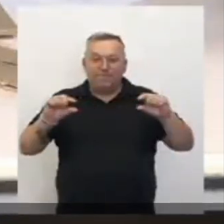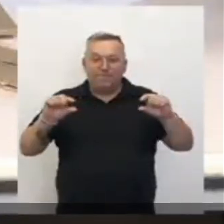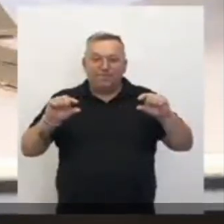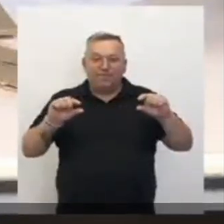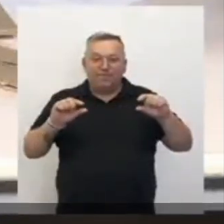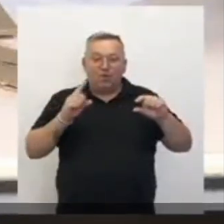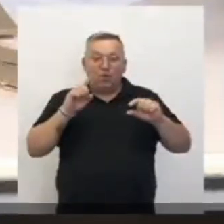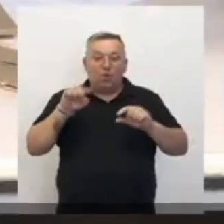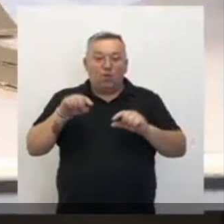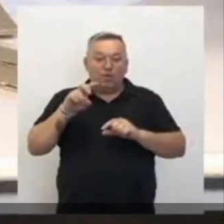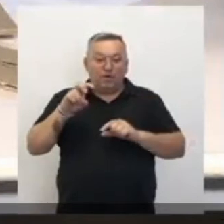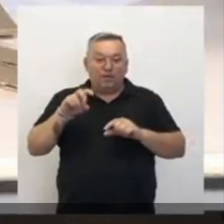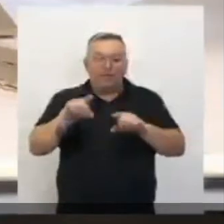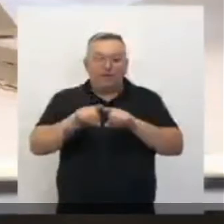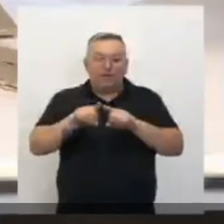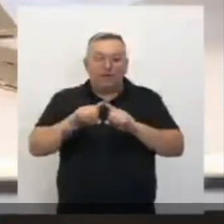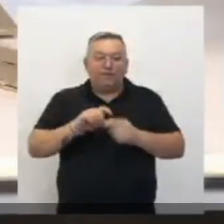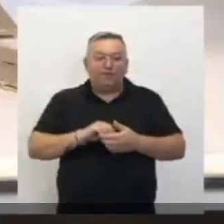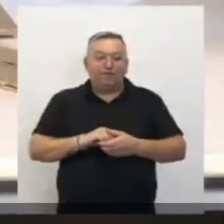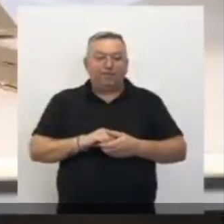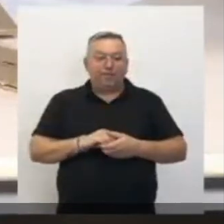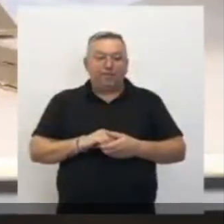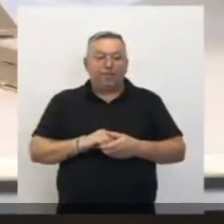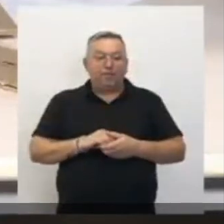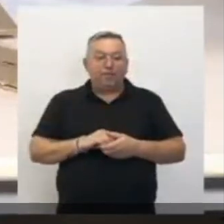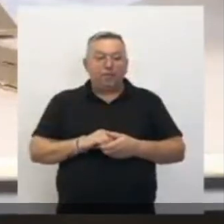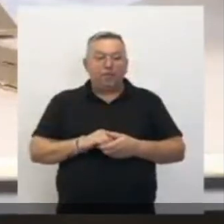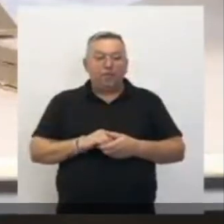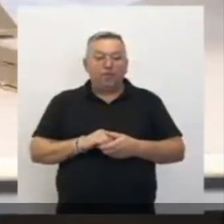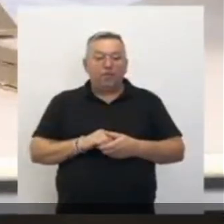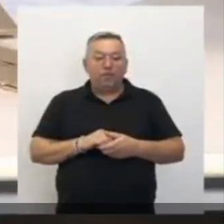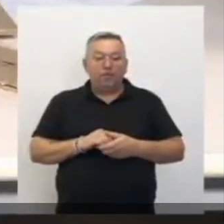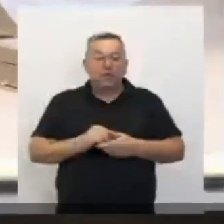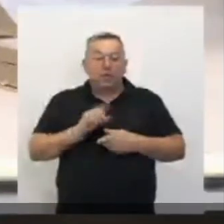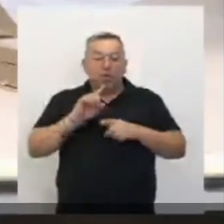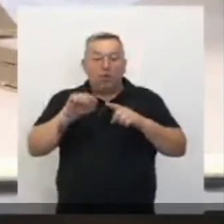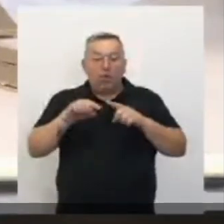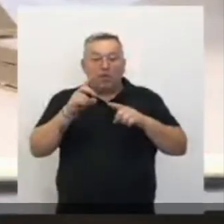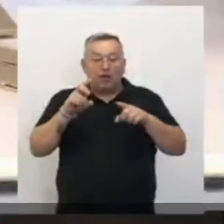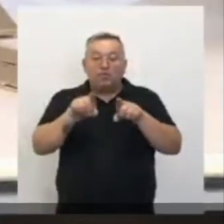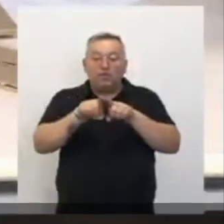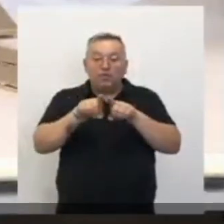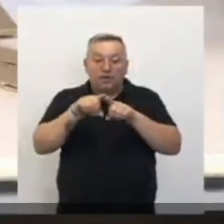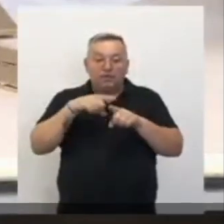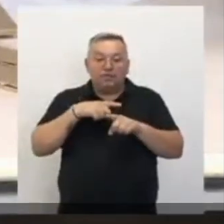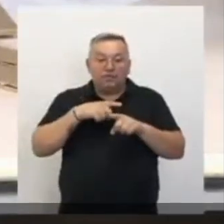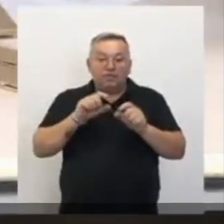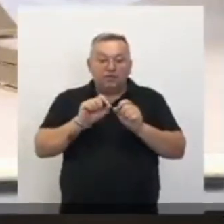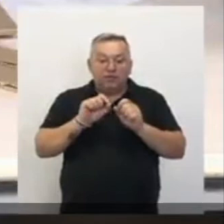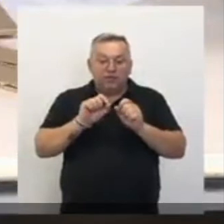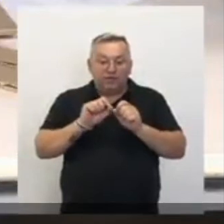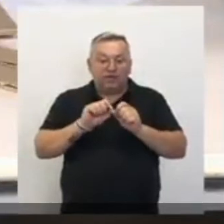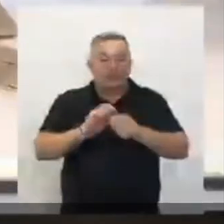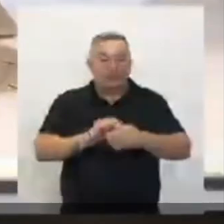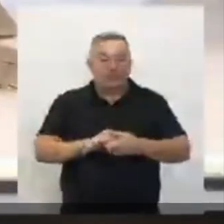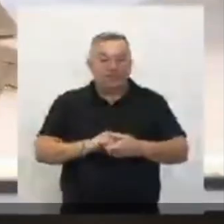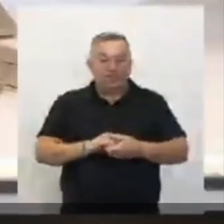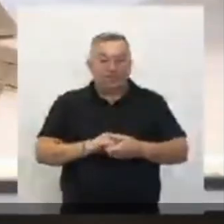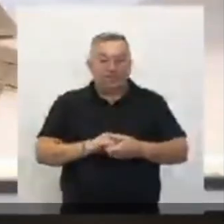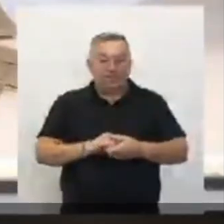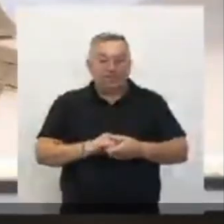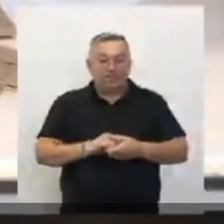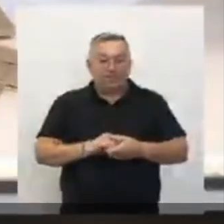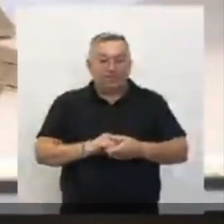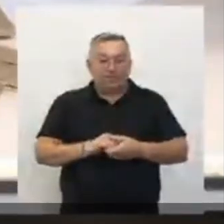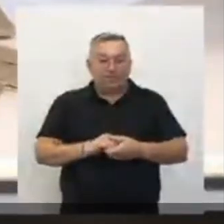1,5 centímetro também, ó, 1,5 para cá, 1,5 para cá, e 1,5 para cá também, esse pontinho aqui que a gente vai furar. E aí eu